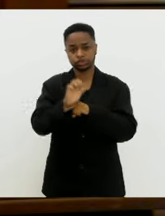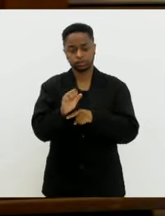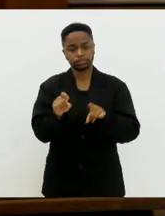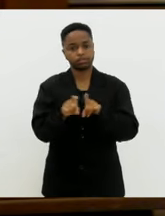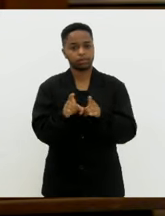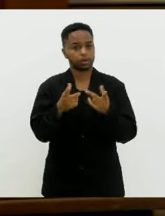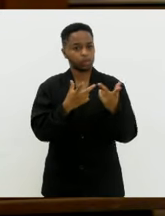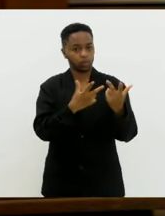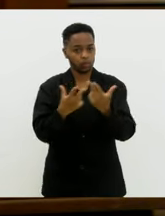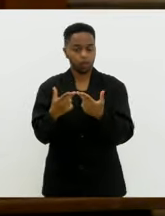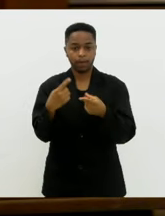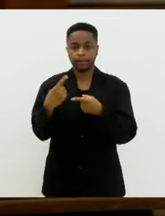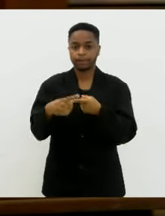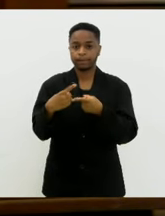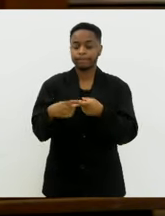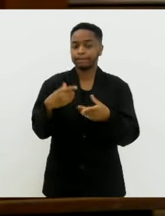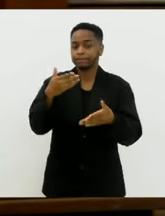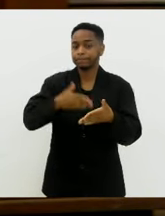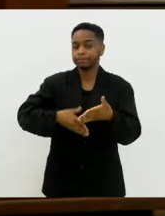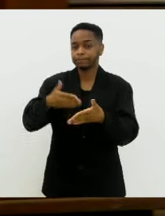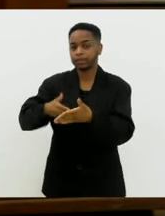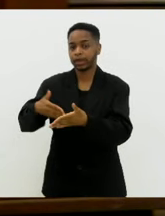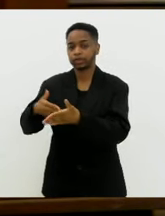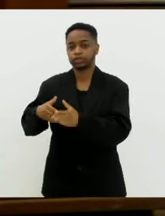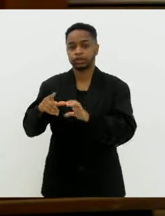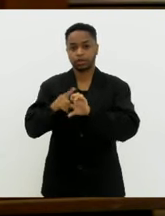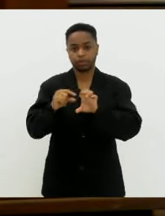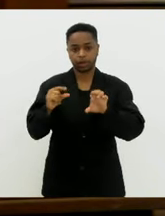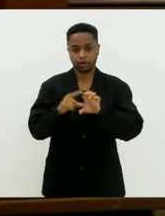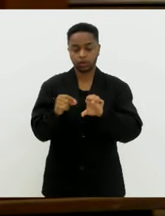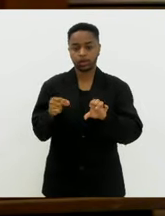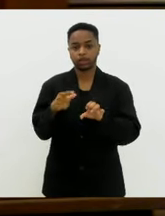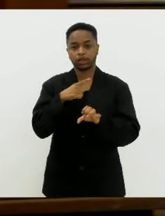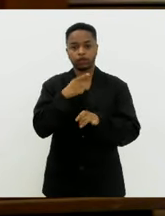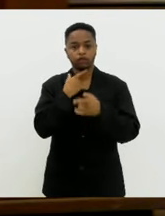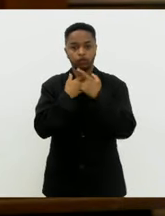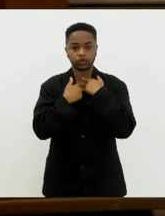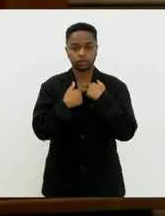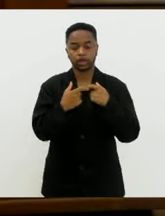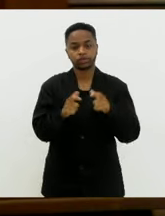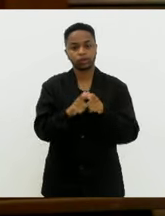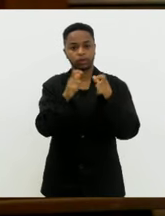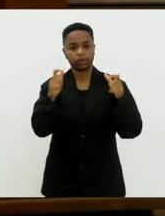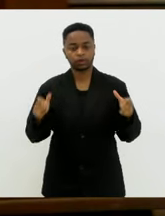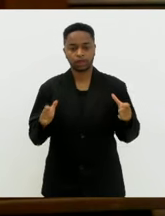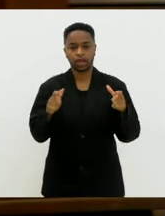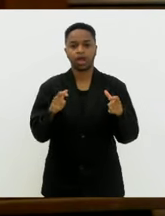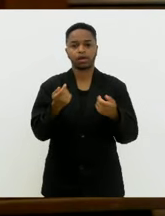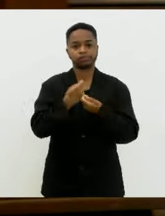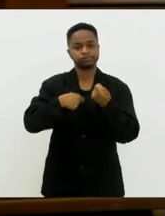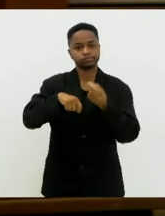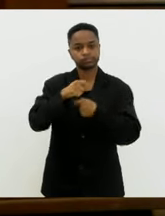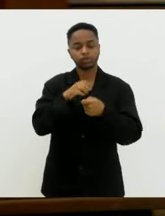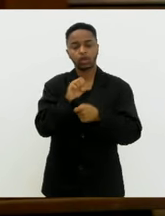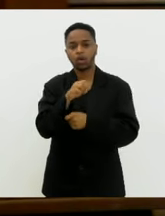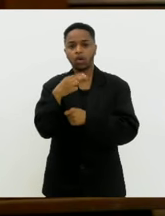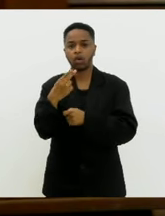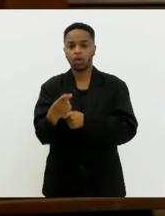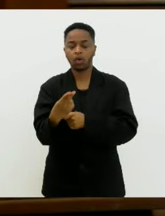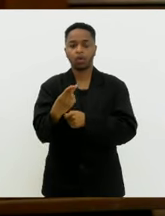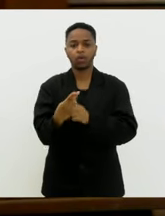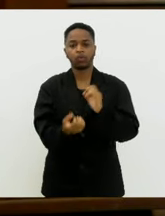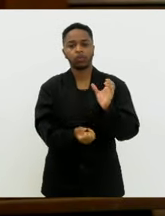quando impede aqueles empreendedores que desejam ampliar os seus negócios, estabelecer seus negócios